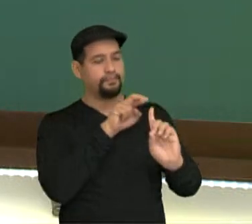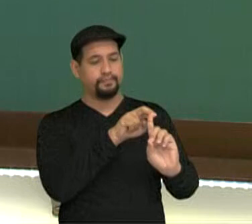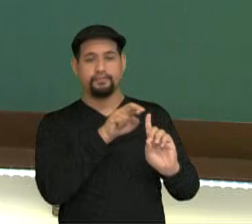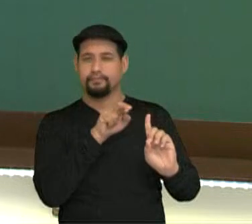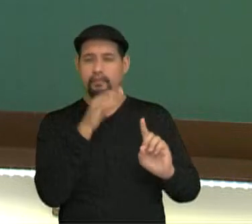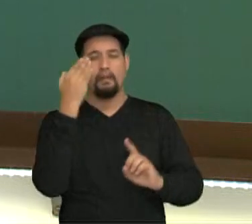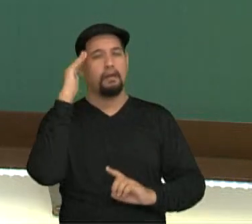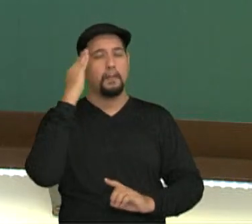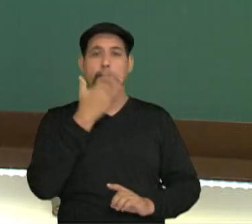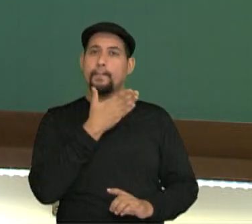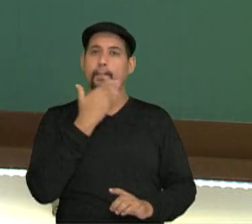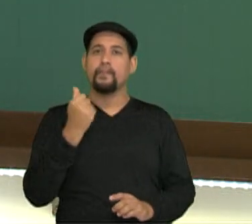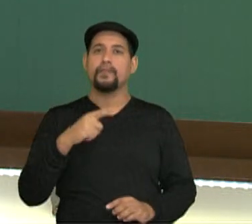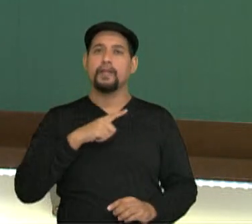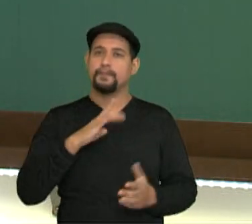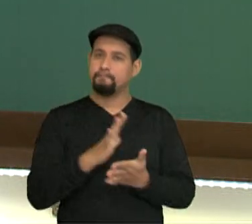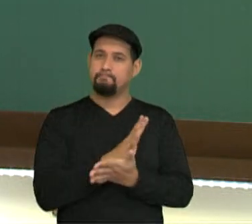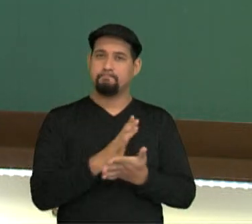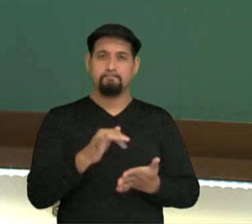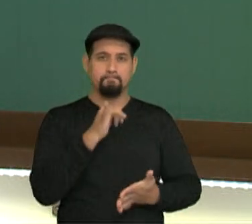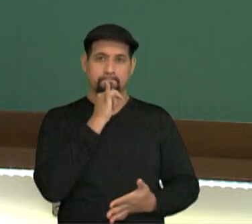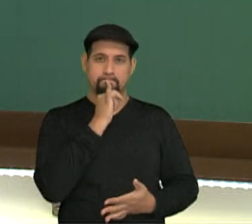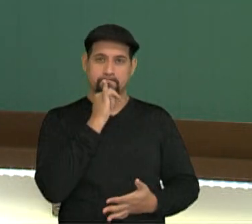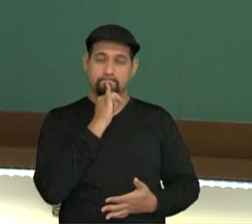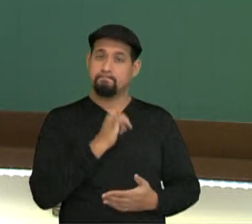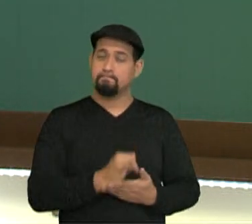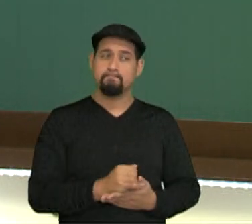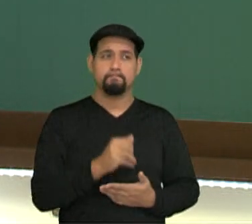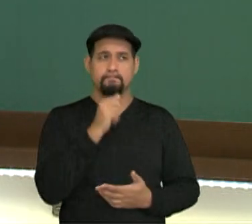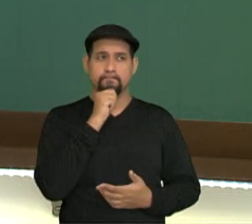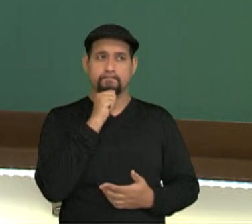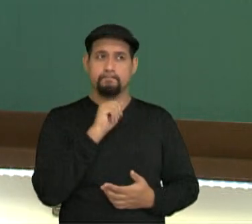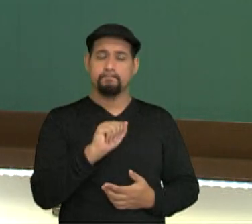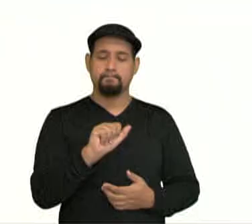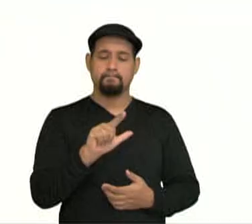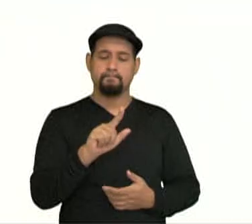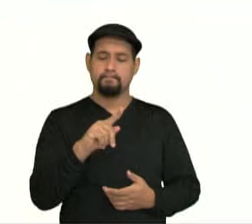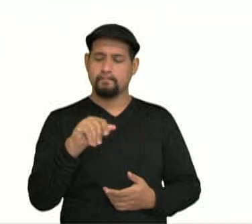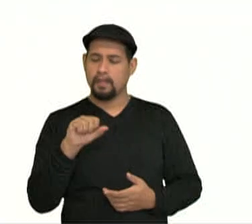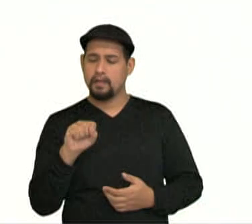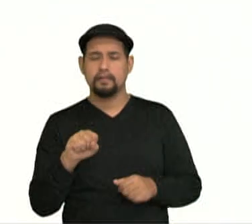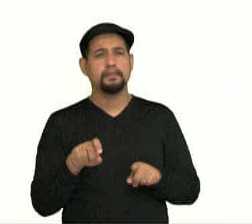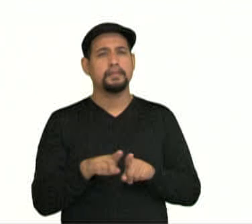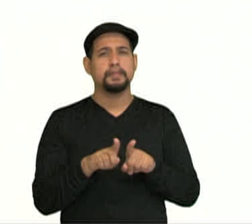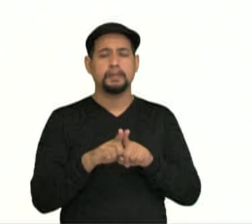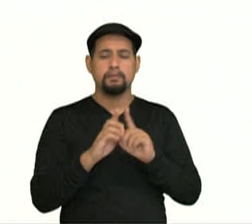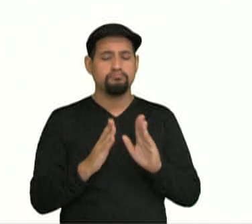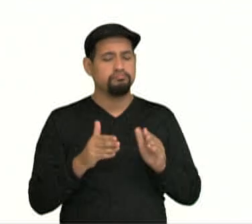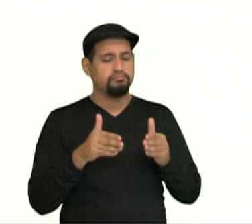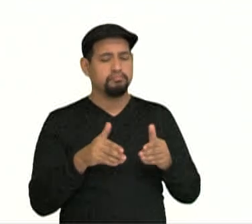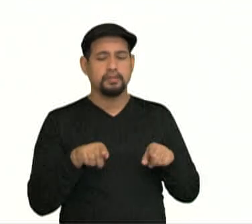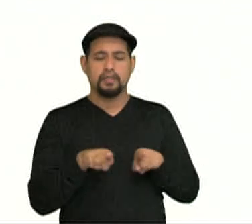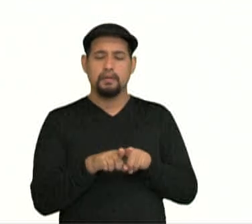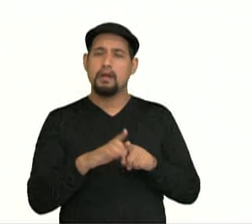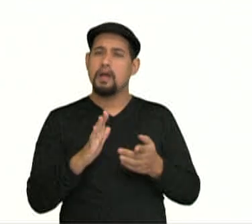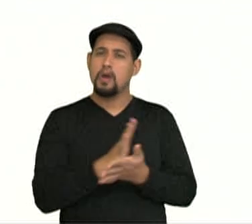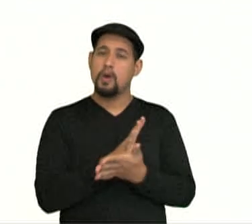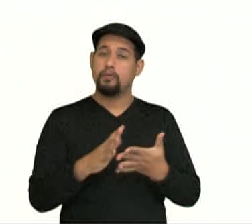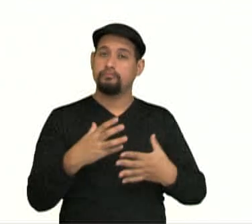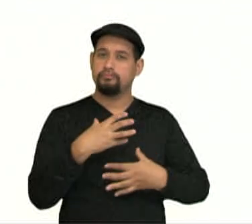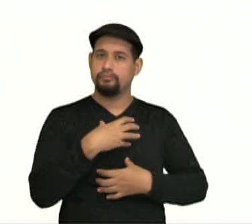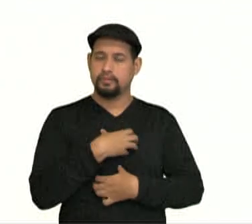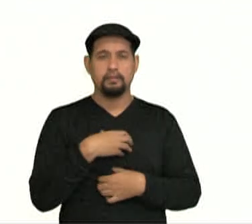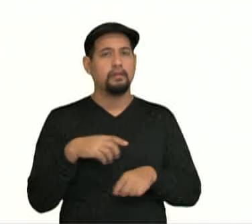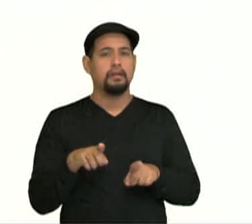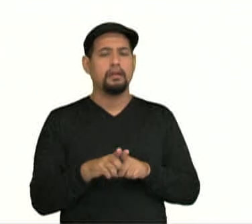você. E aqui você encontra alguns exemplos dos Alpes escandinavos, das planícies centrais, de algumas formas de relevo